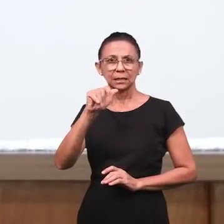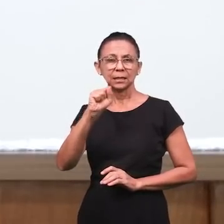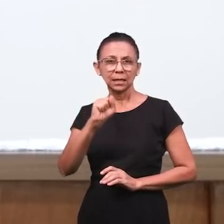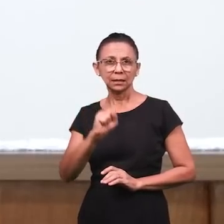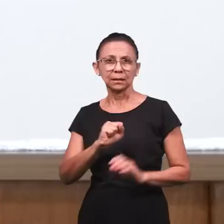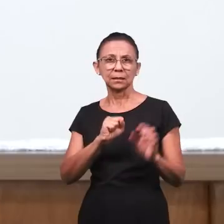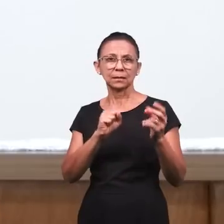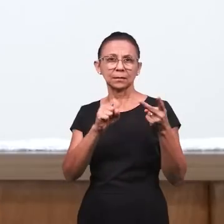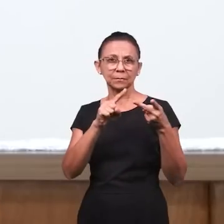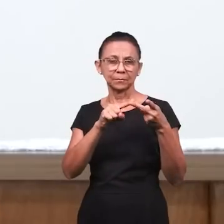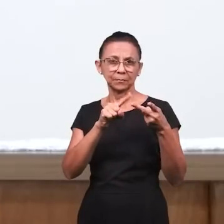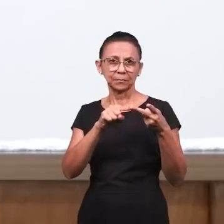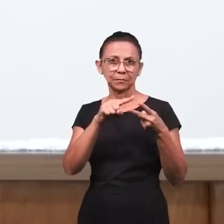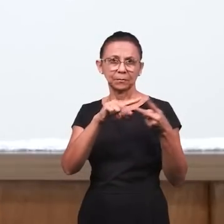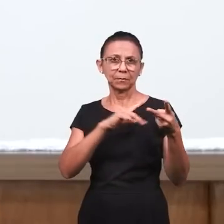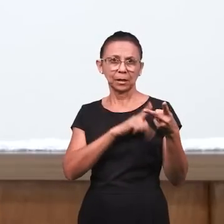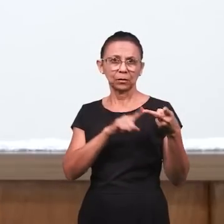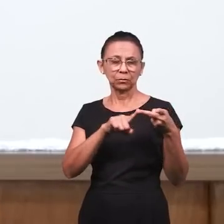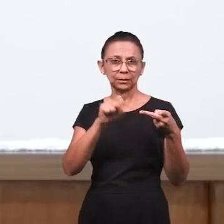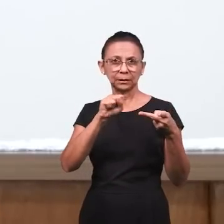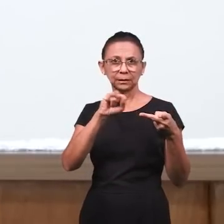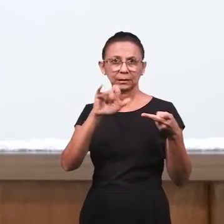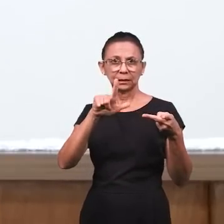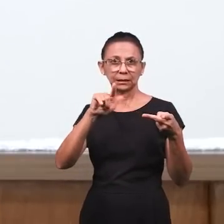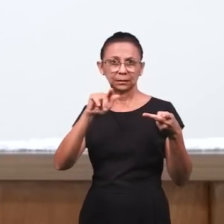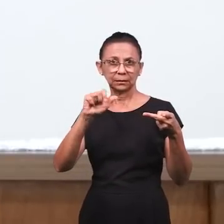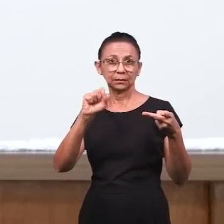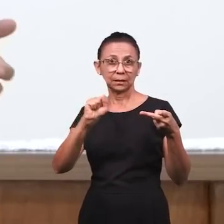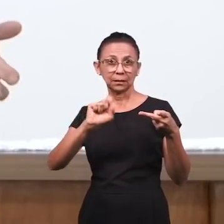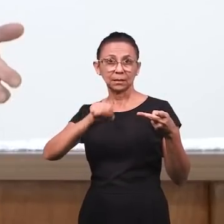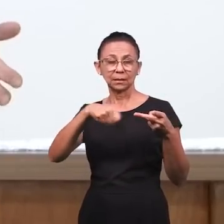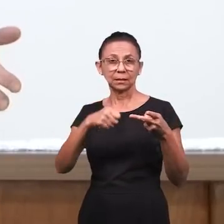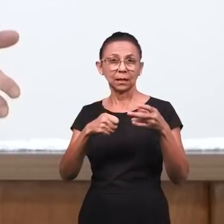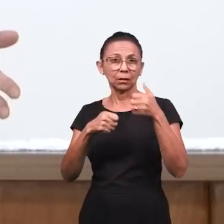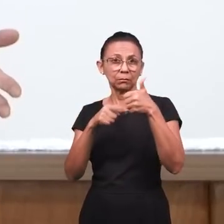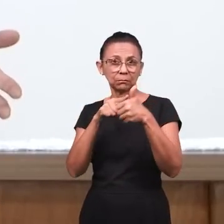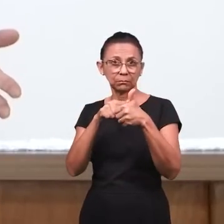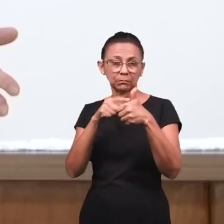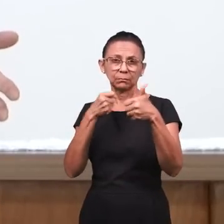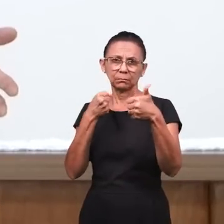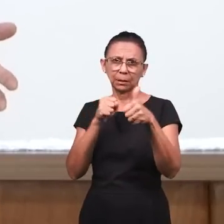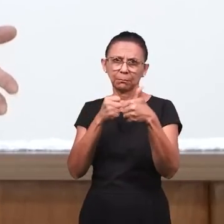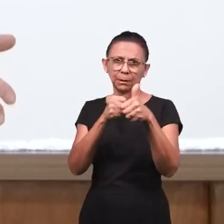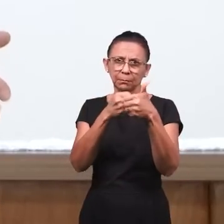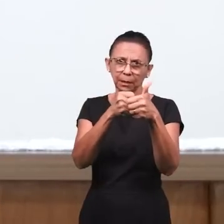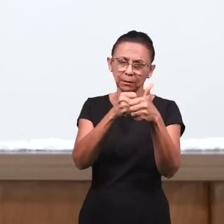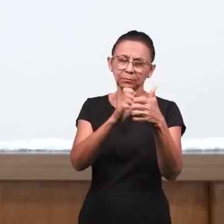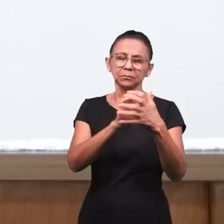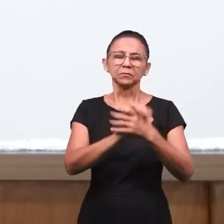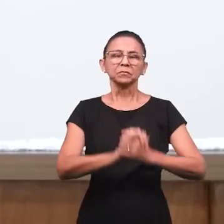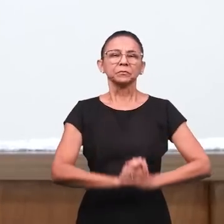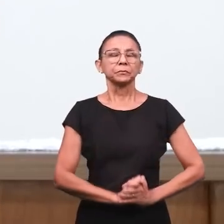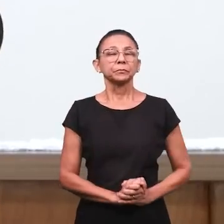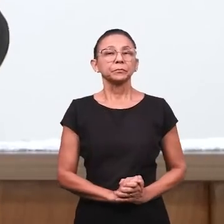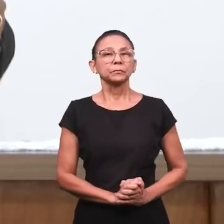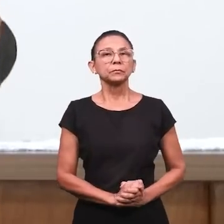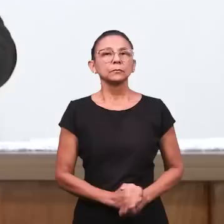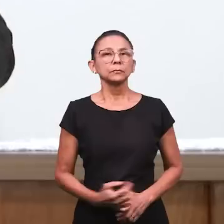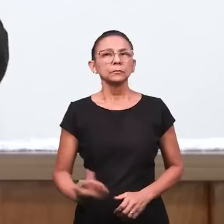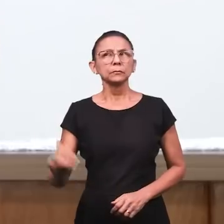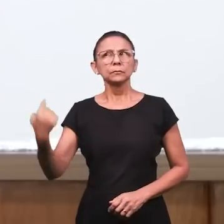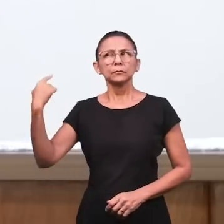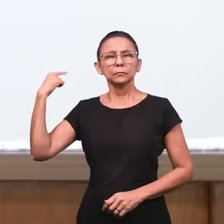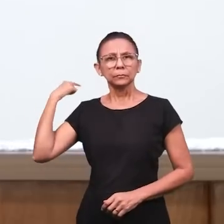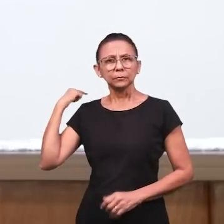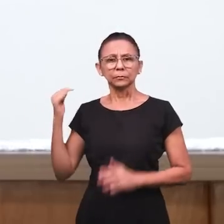à mensagem que eles estavam pregando. E a grande mensagem que Paulo e Silas e toda a igreja